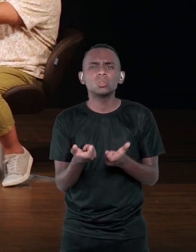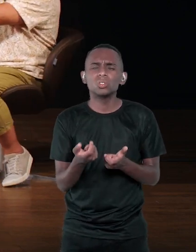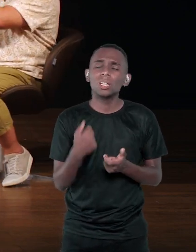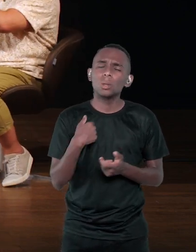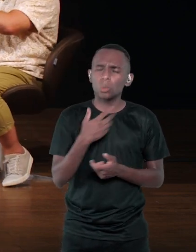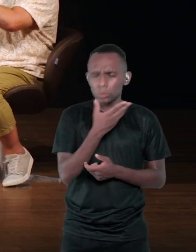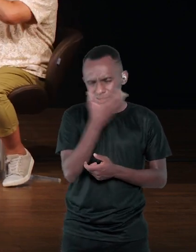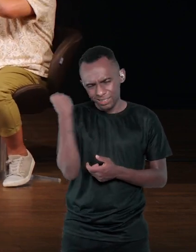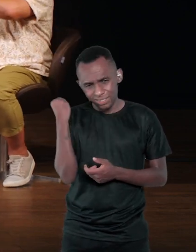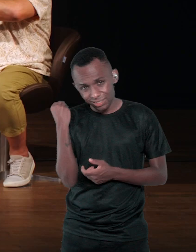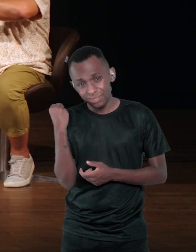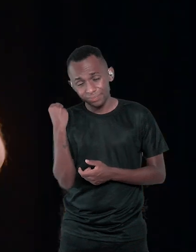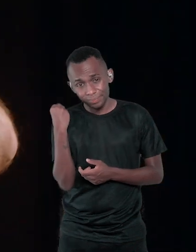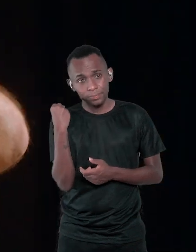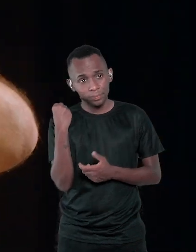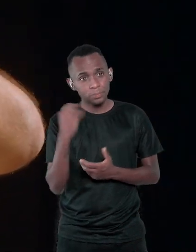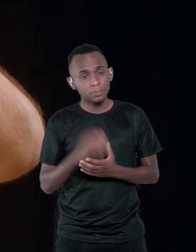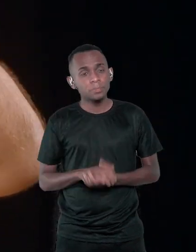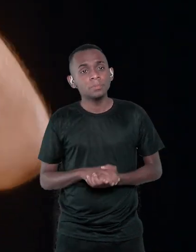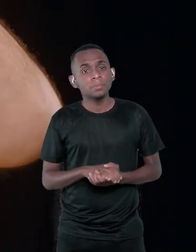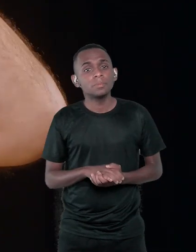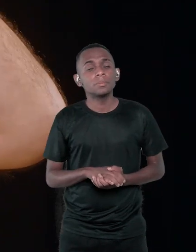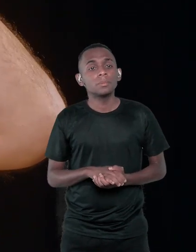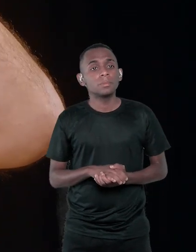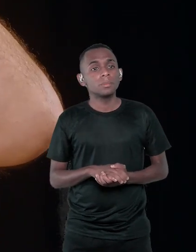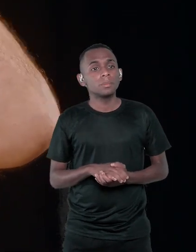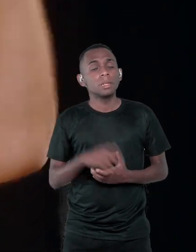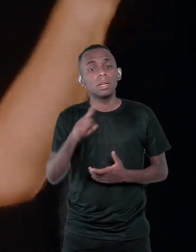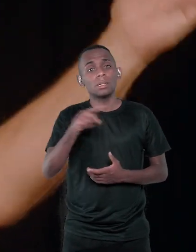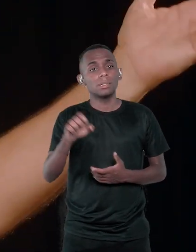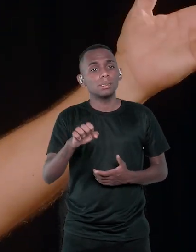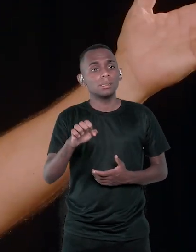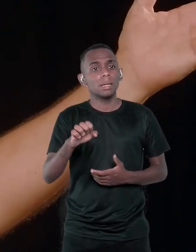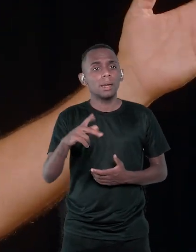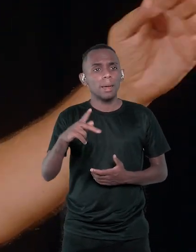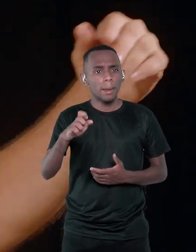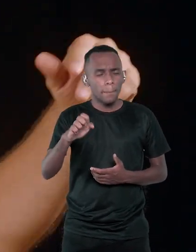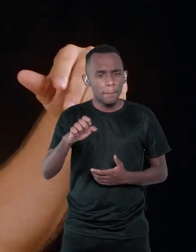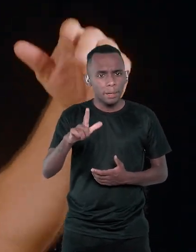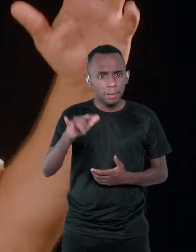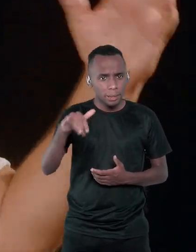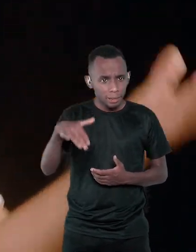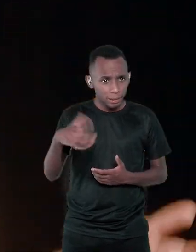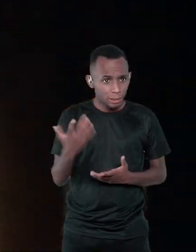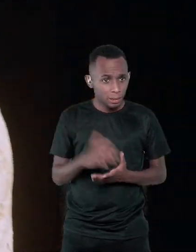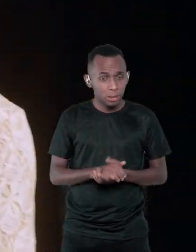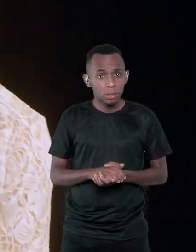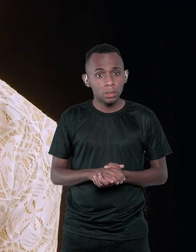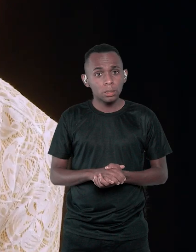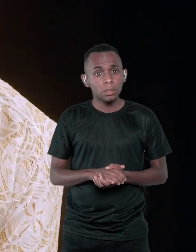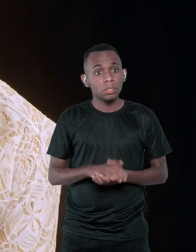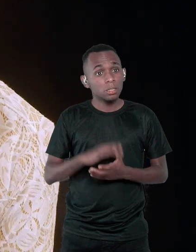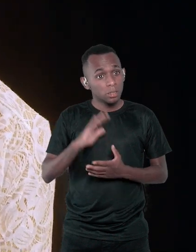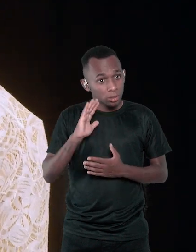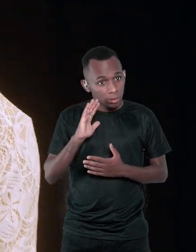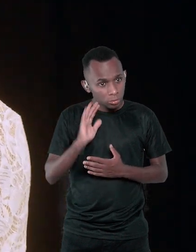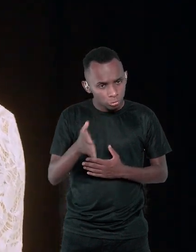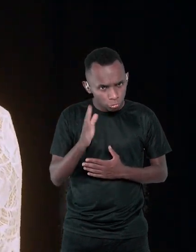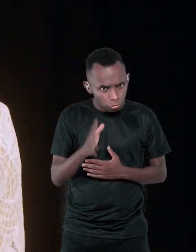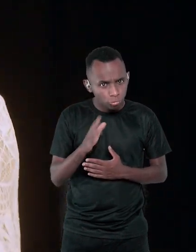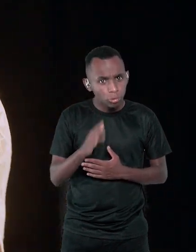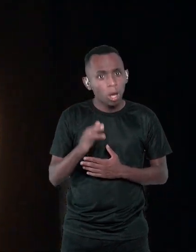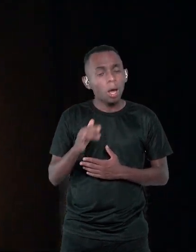vocês lembravam, que o Zeppelin, né, turma? Né? Voou no Brasil já. Não